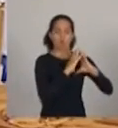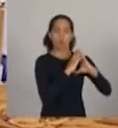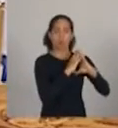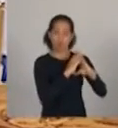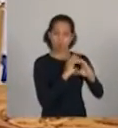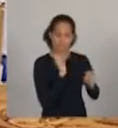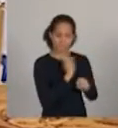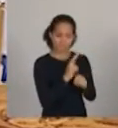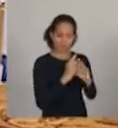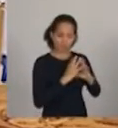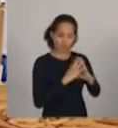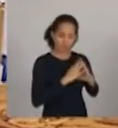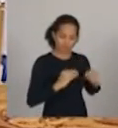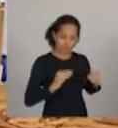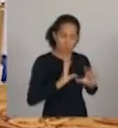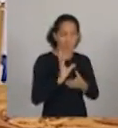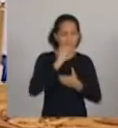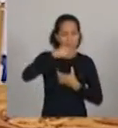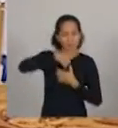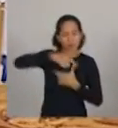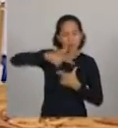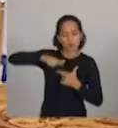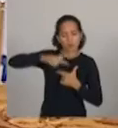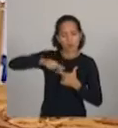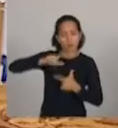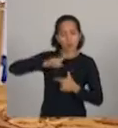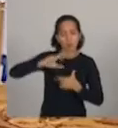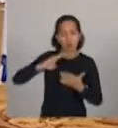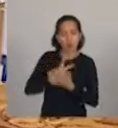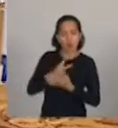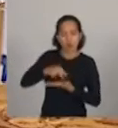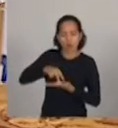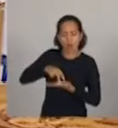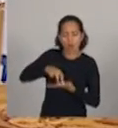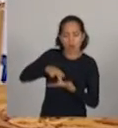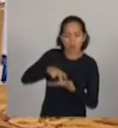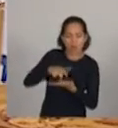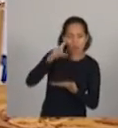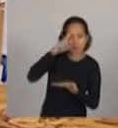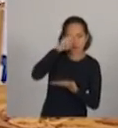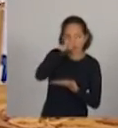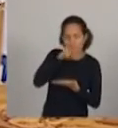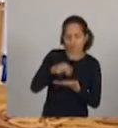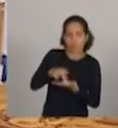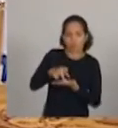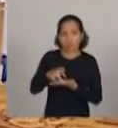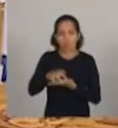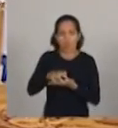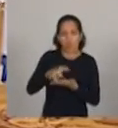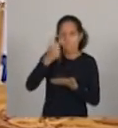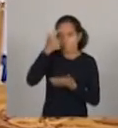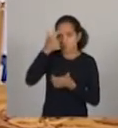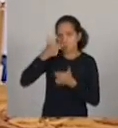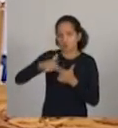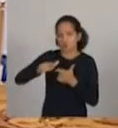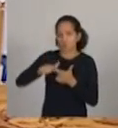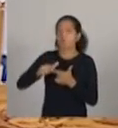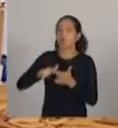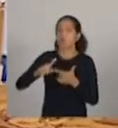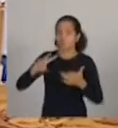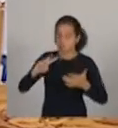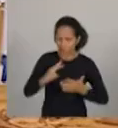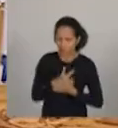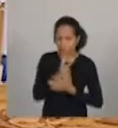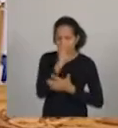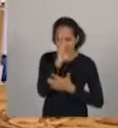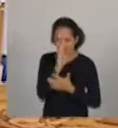Covid, tem muita gente com dificuldade de caminhar, tem muita gente com problema psiquiátrico, psicológico,